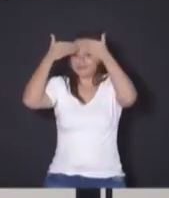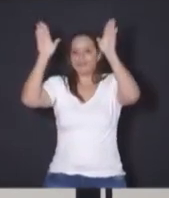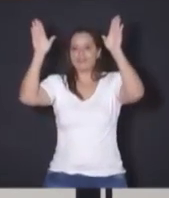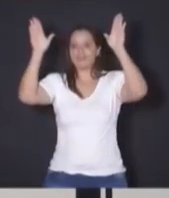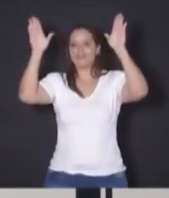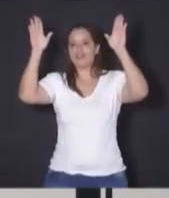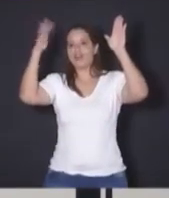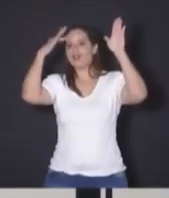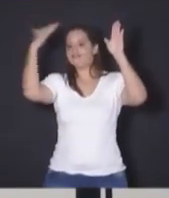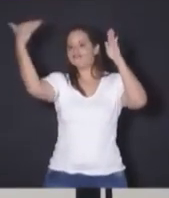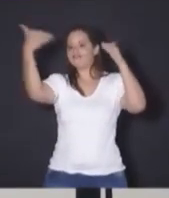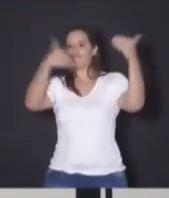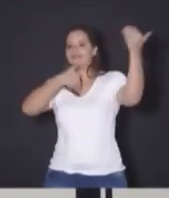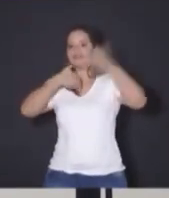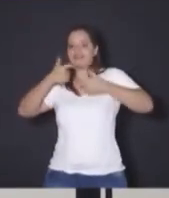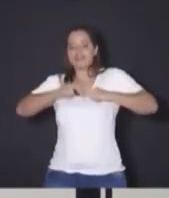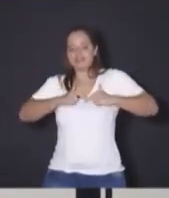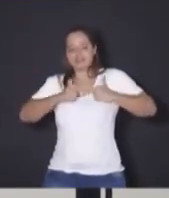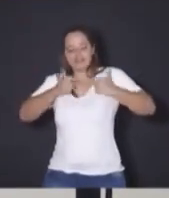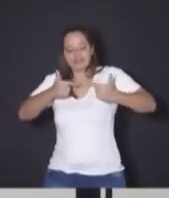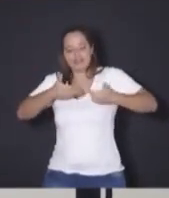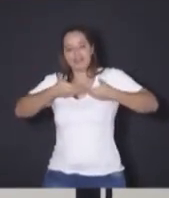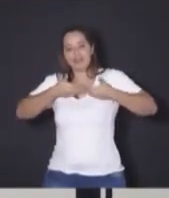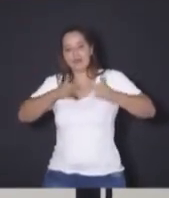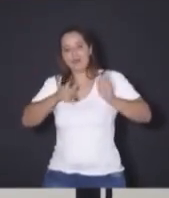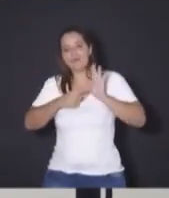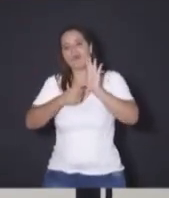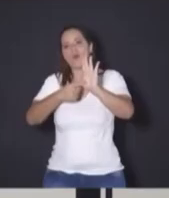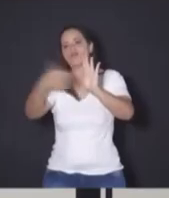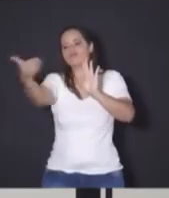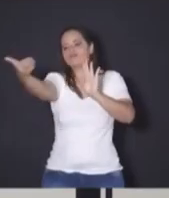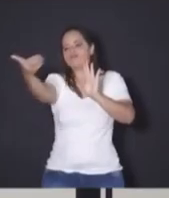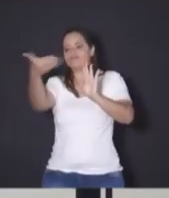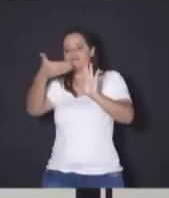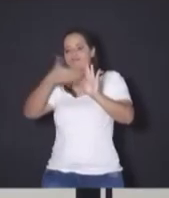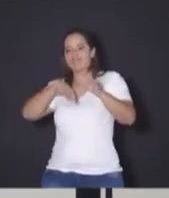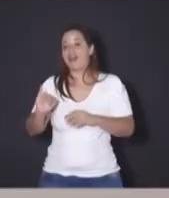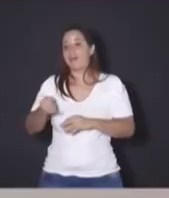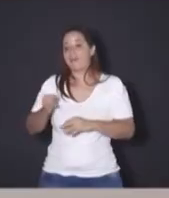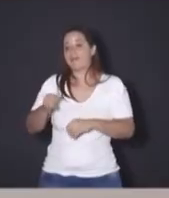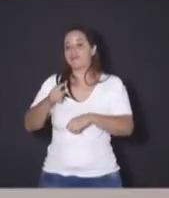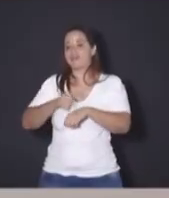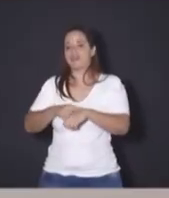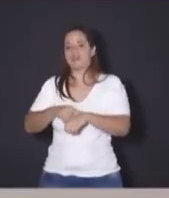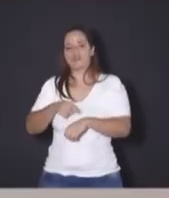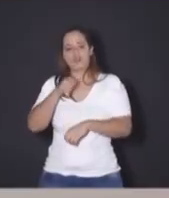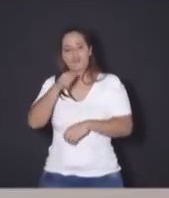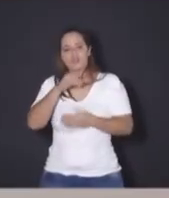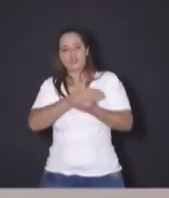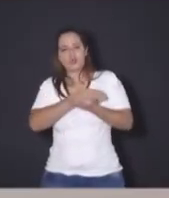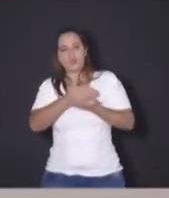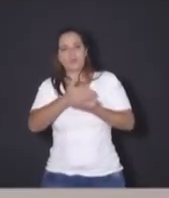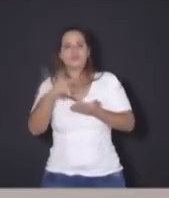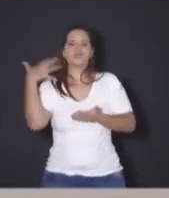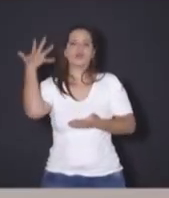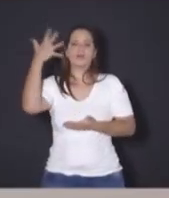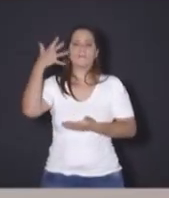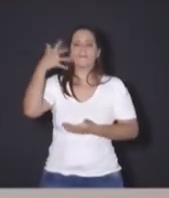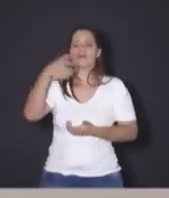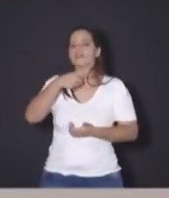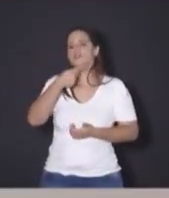para dar o que a gente tem e aberto para receber o que o outro tem. Você começou a sua palestra